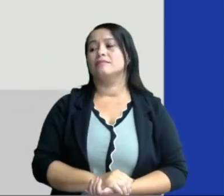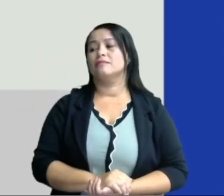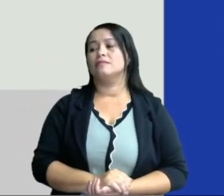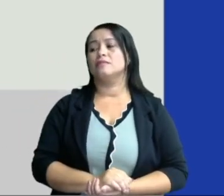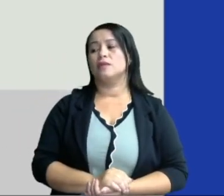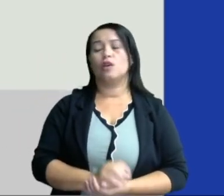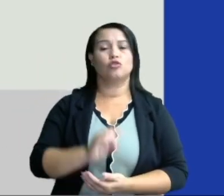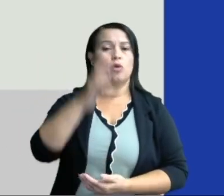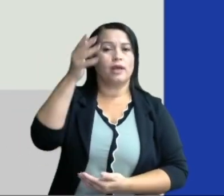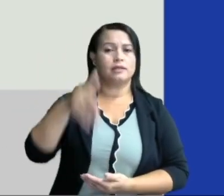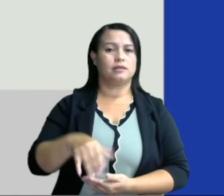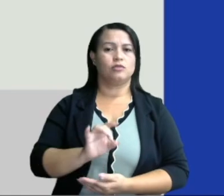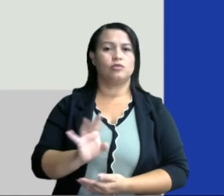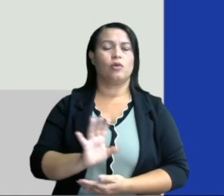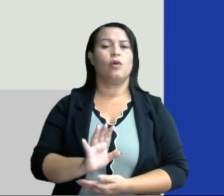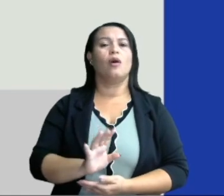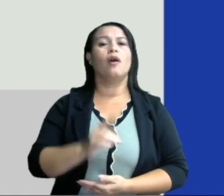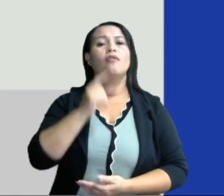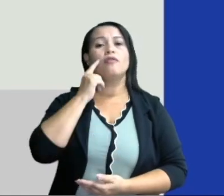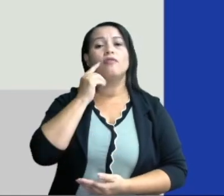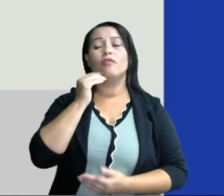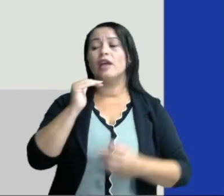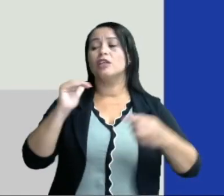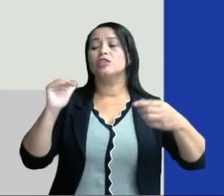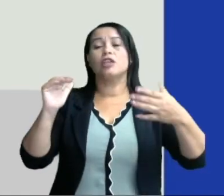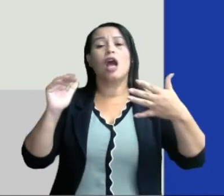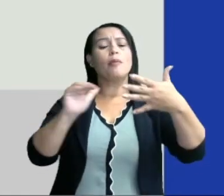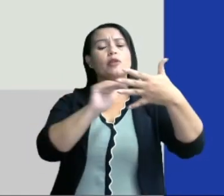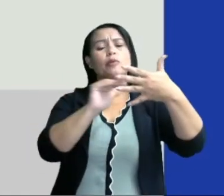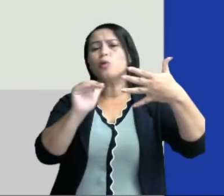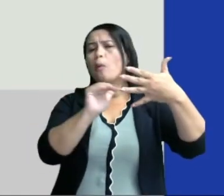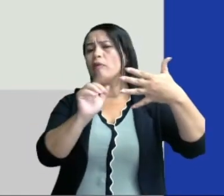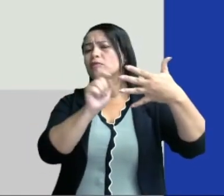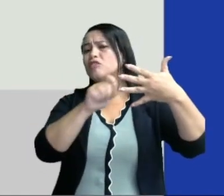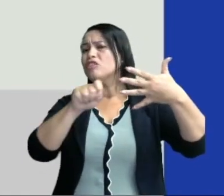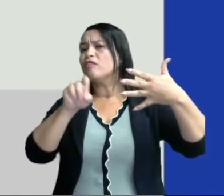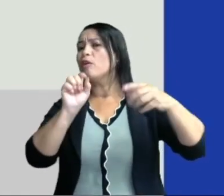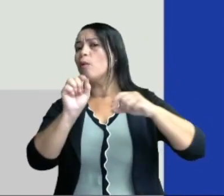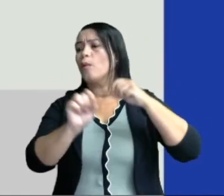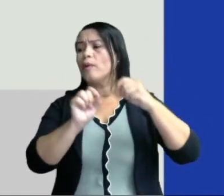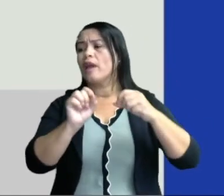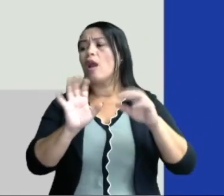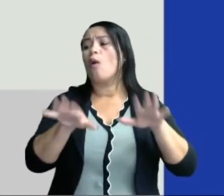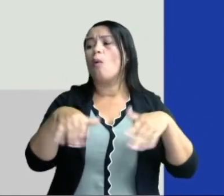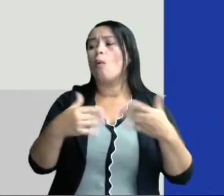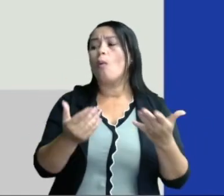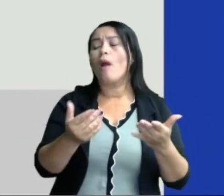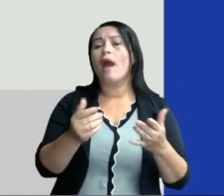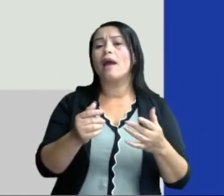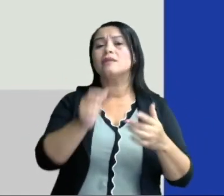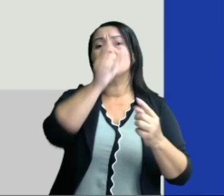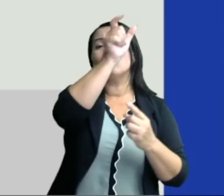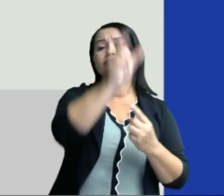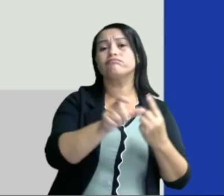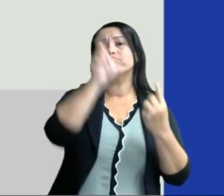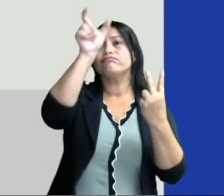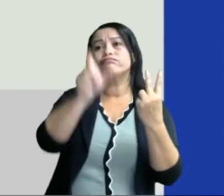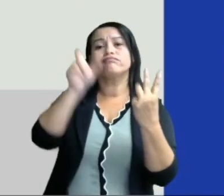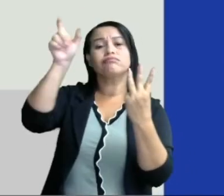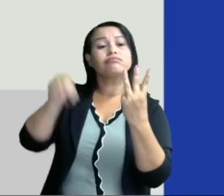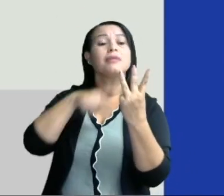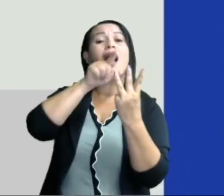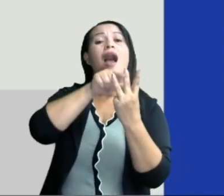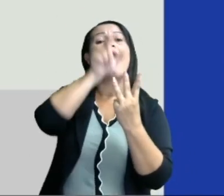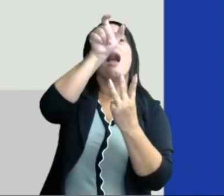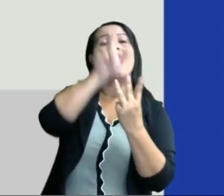Só isso a gente tem. E aqui no meio você vai escrever quais são as palavras de